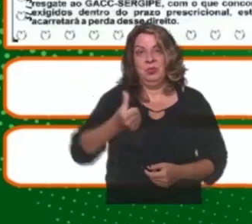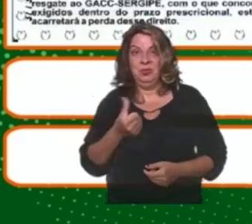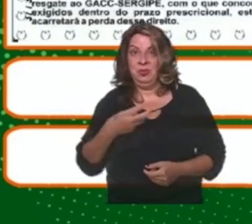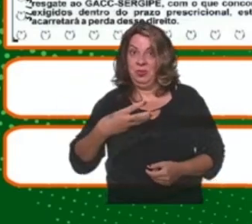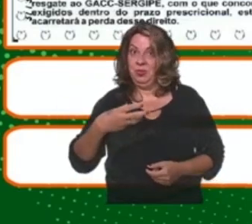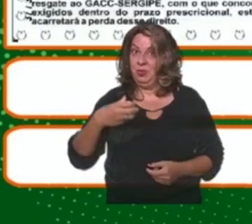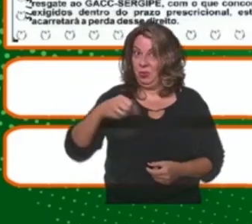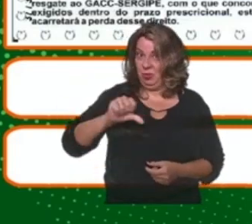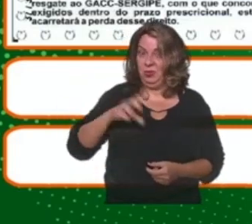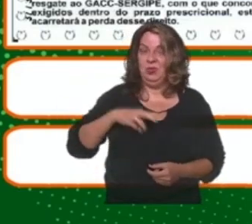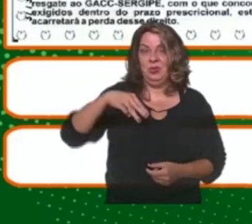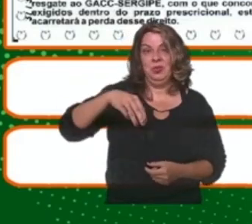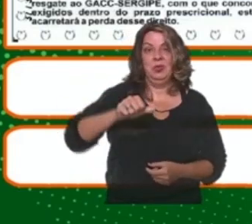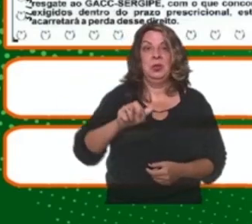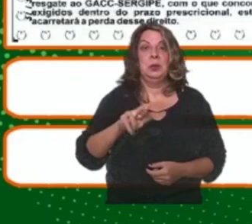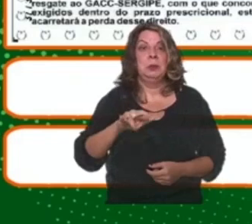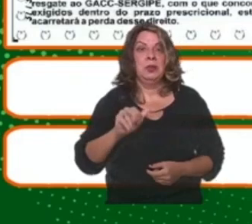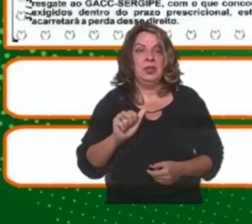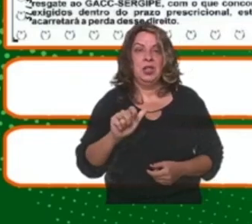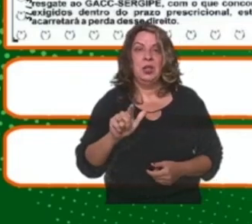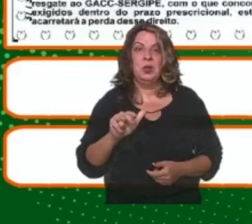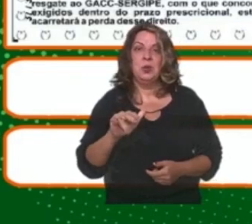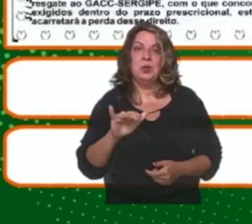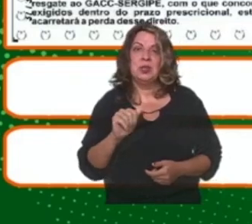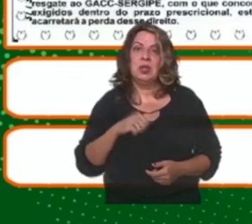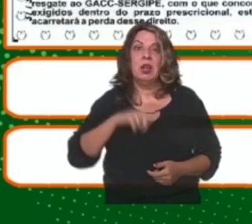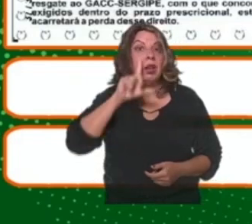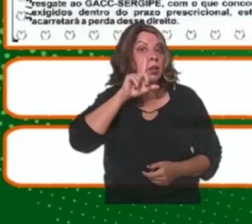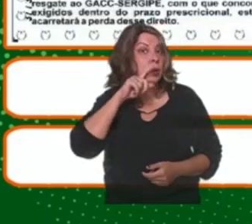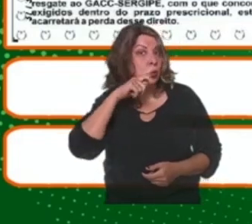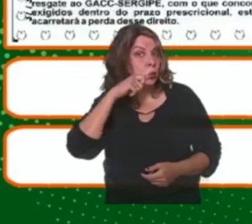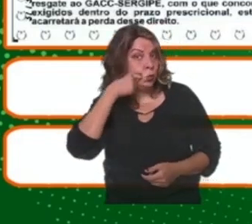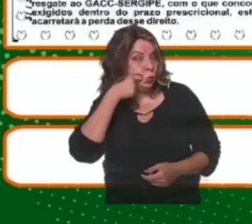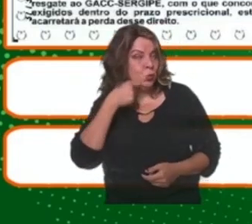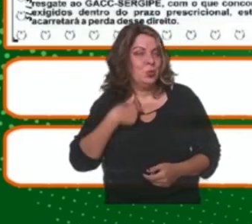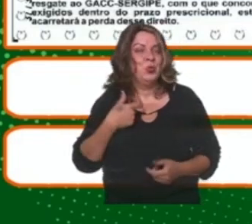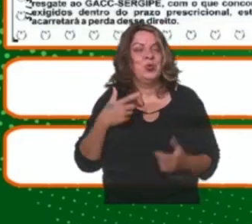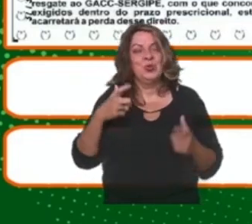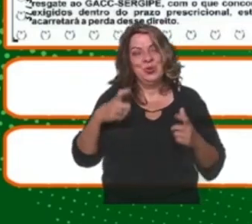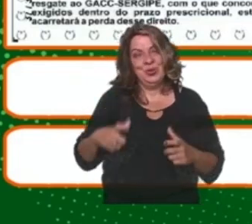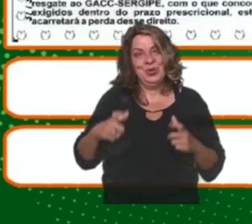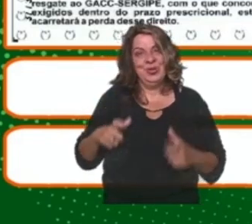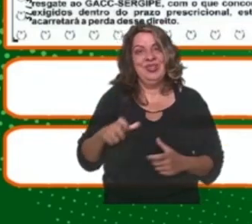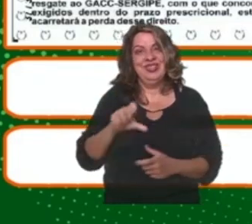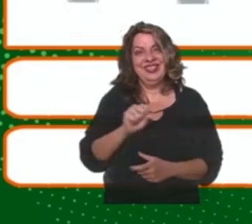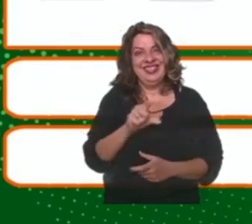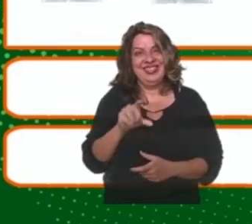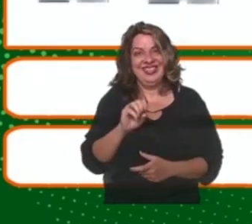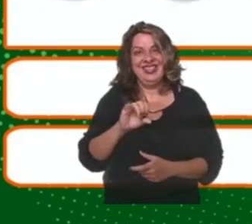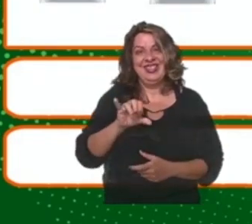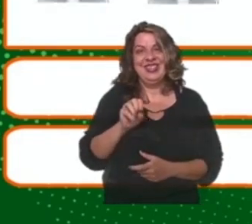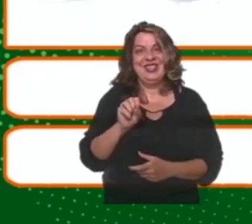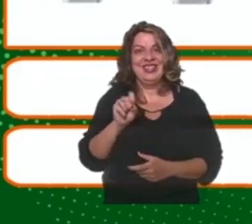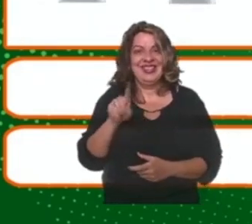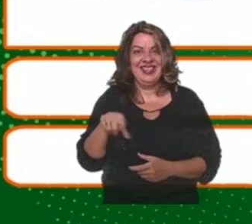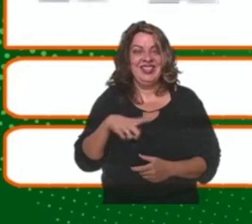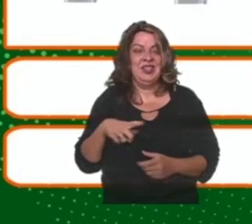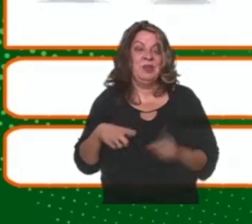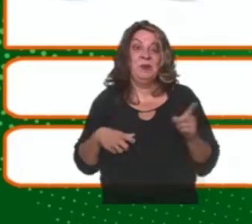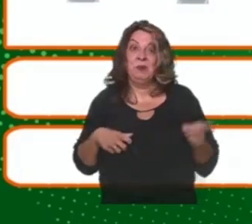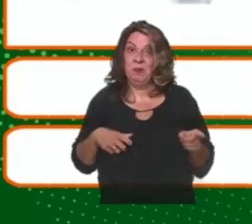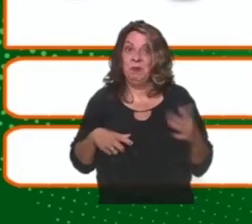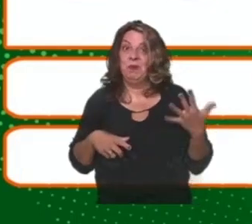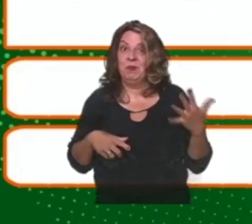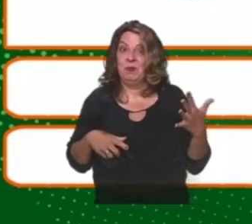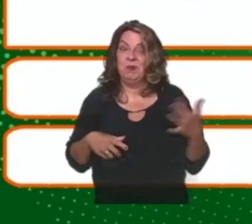189639, Maria Lúcia Santos, de Aracaju, adquiriu aí na Regional São José. Parabéns. Parabéns, já chegando